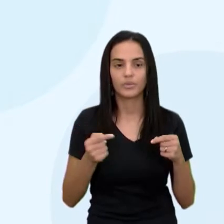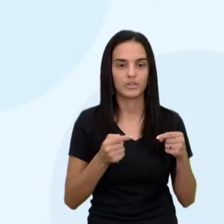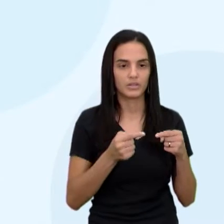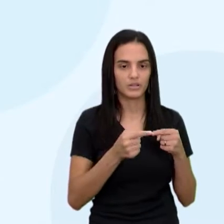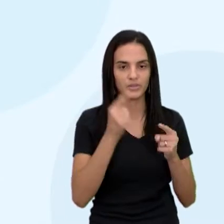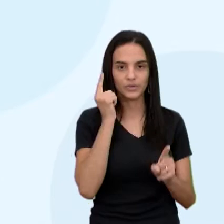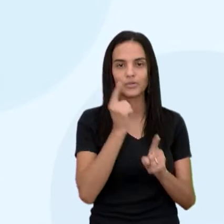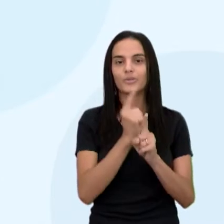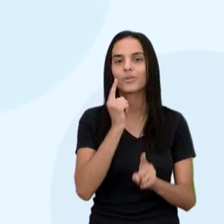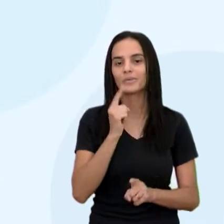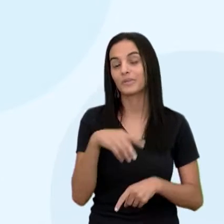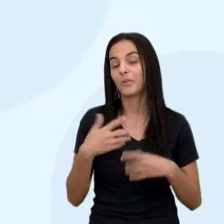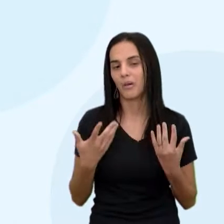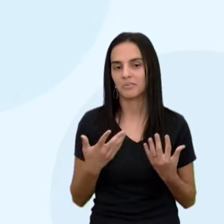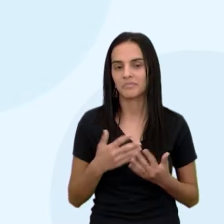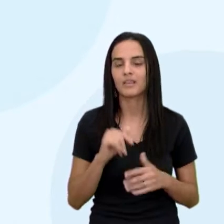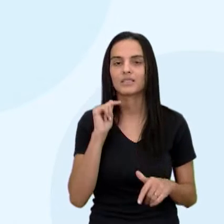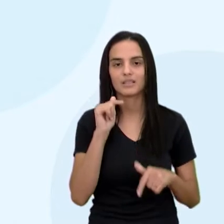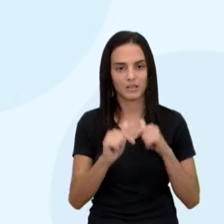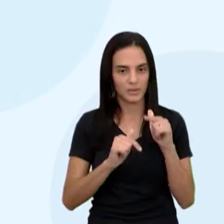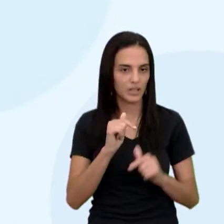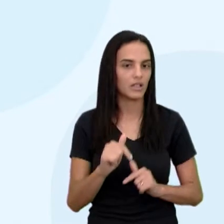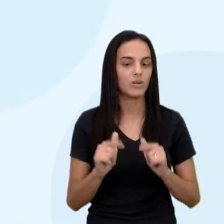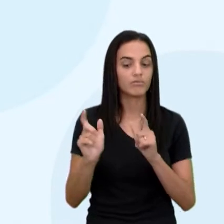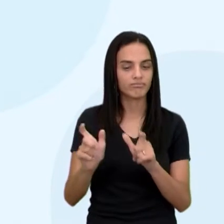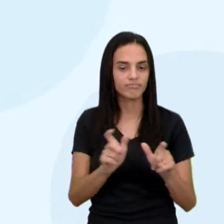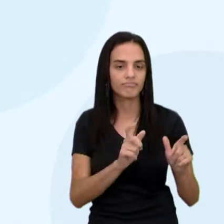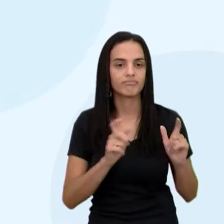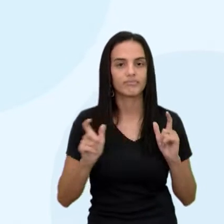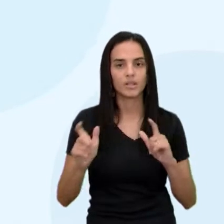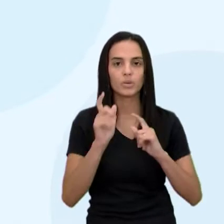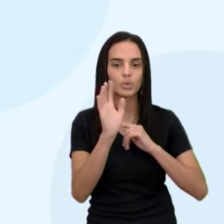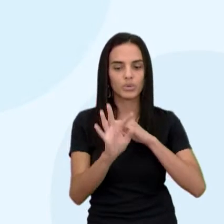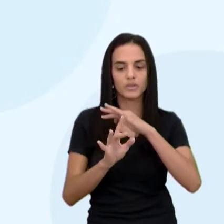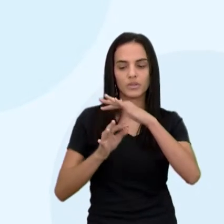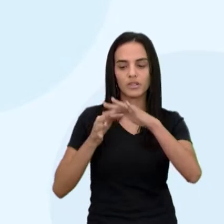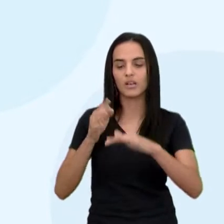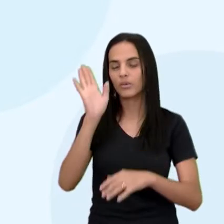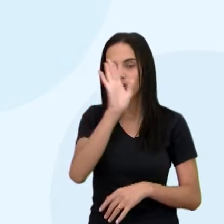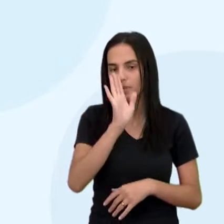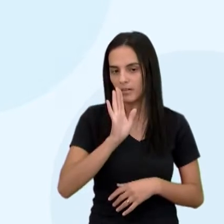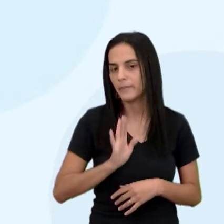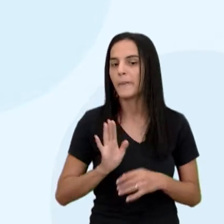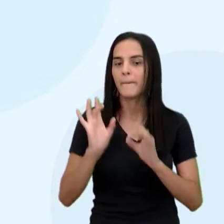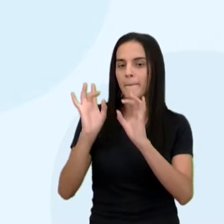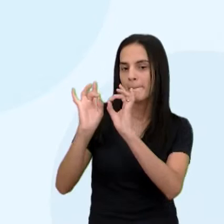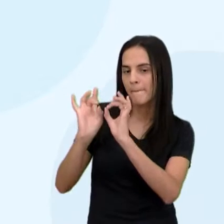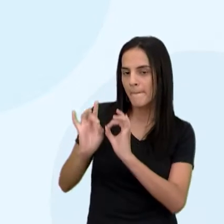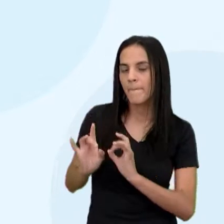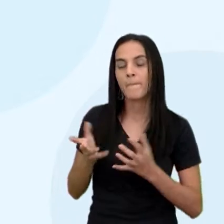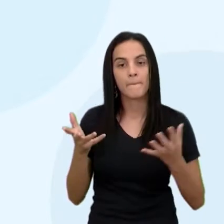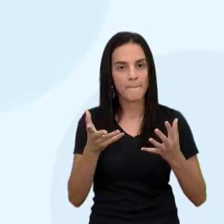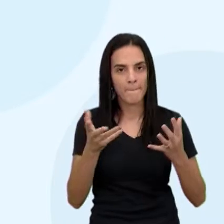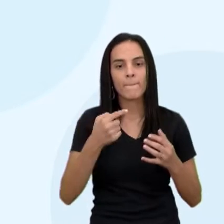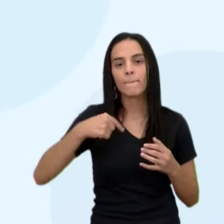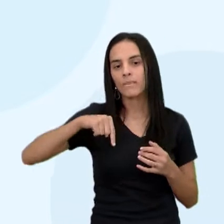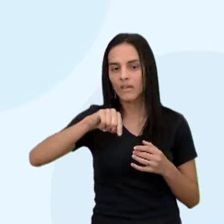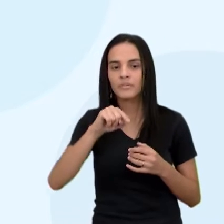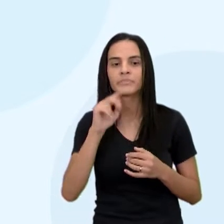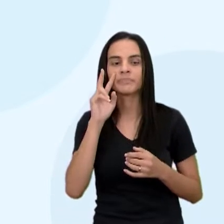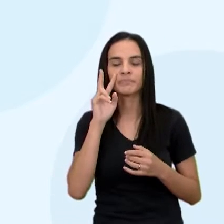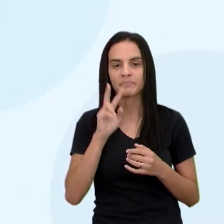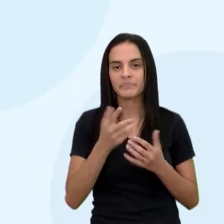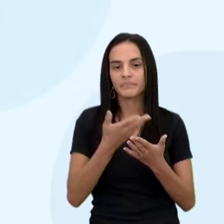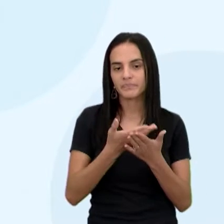desse encontro é trabalhar o cenário dos refugiados no Brasil. Especificamente hoje nós iremos ver